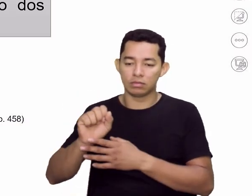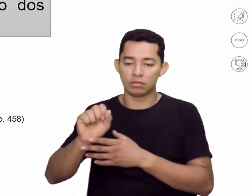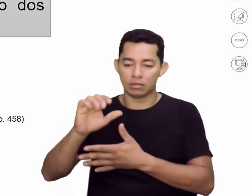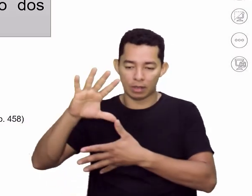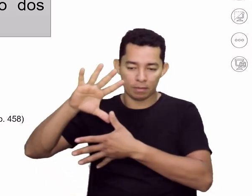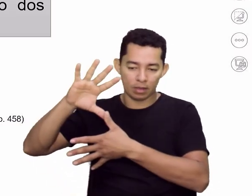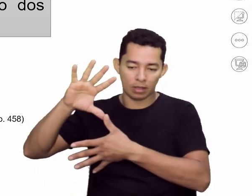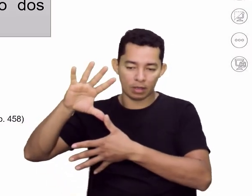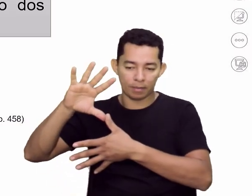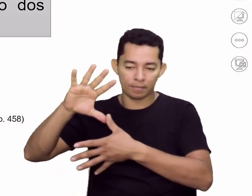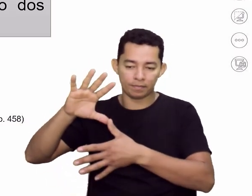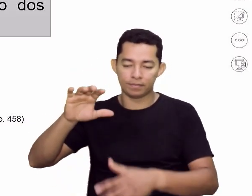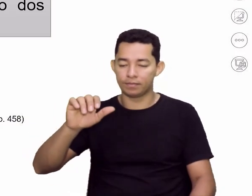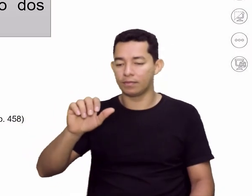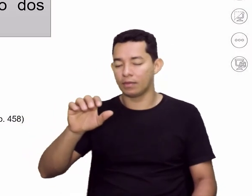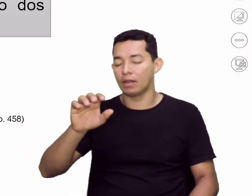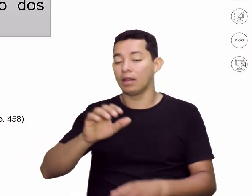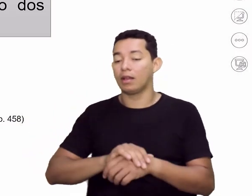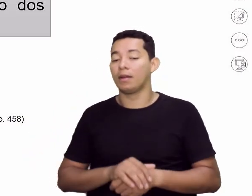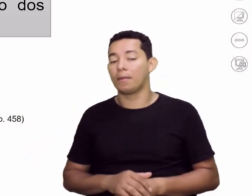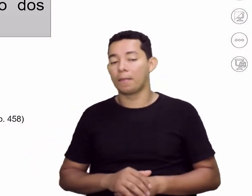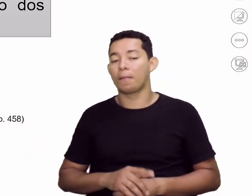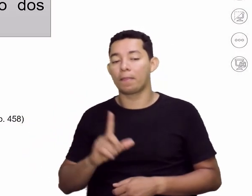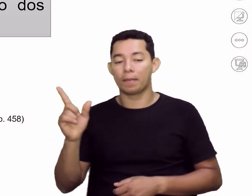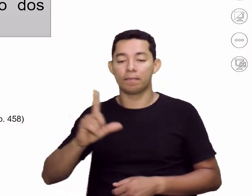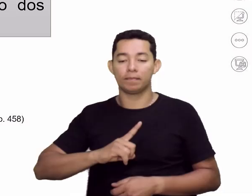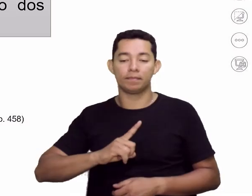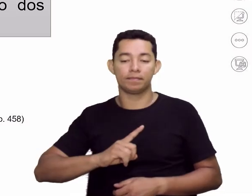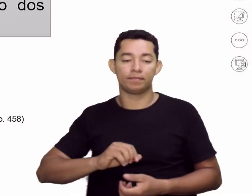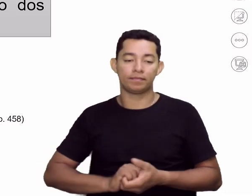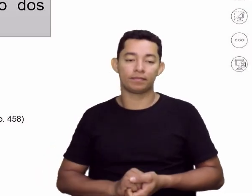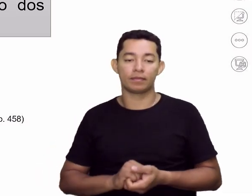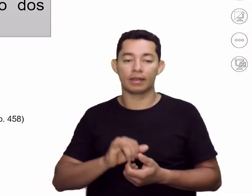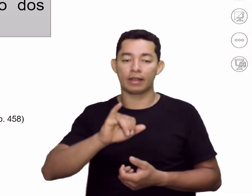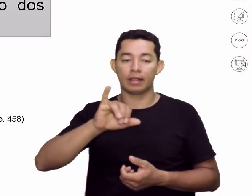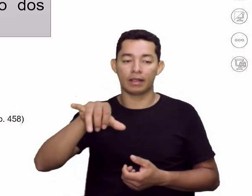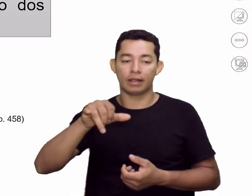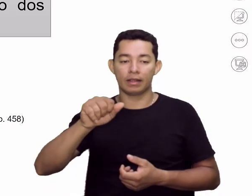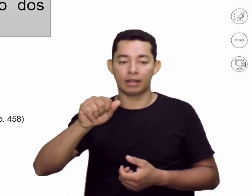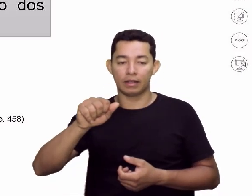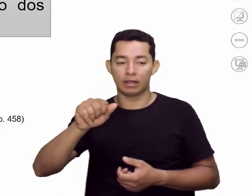você tem aqui o Jackson Pollock, né, com sua obra aí.